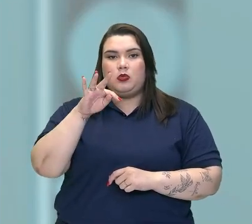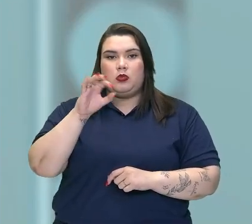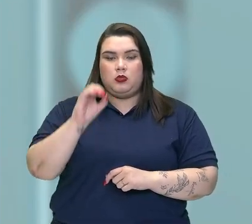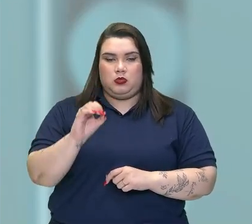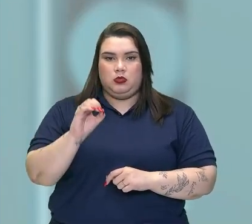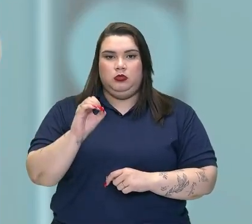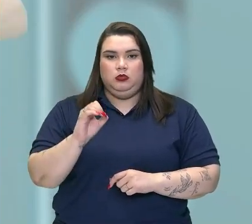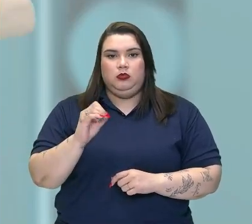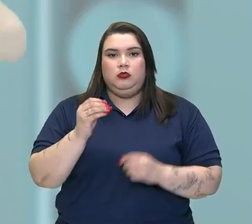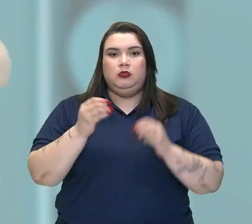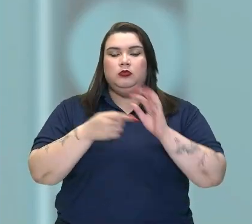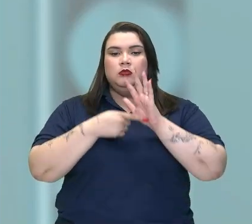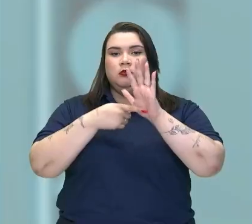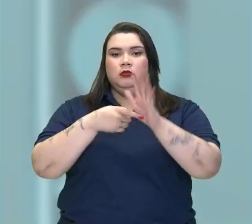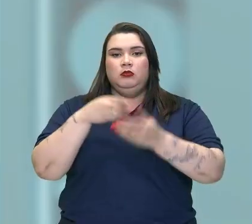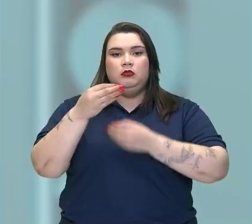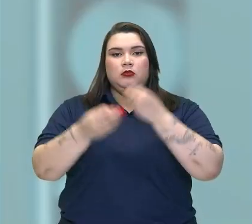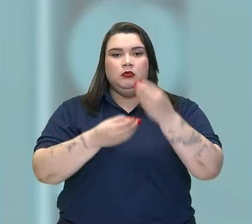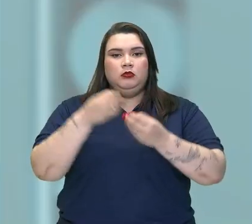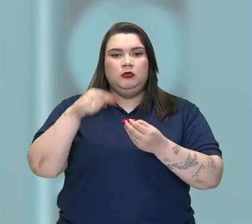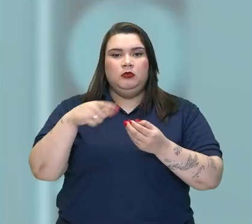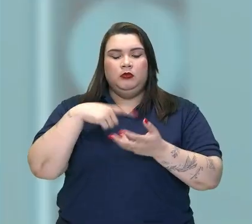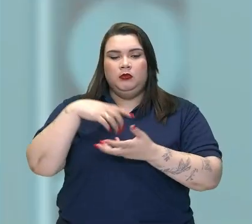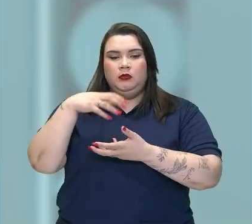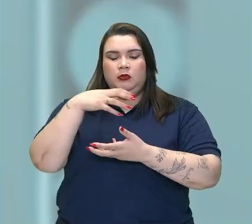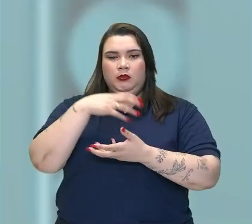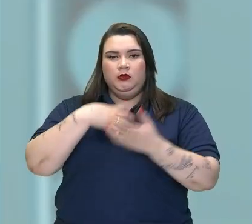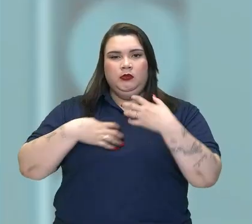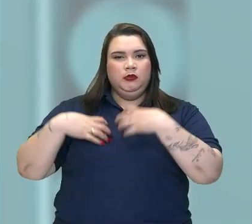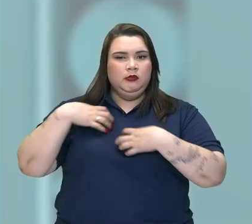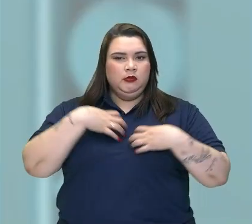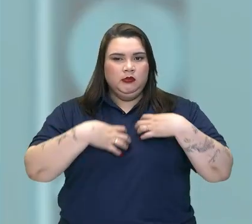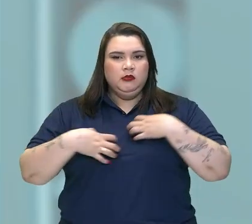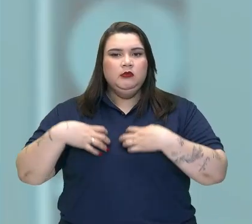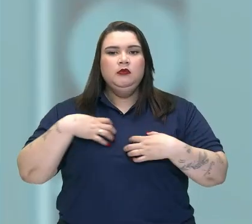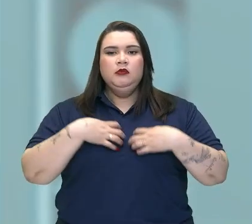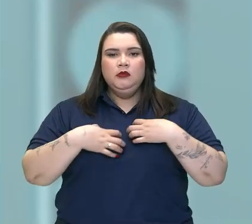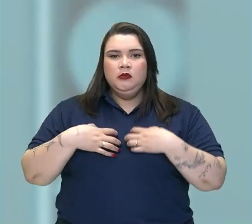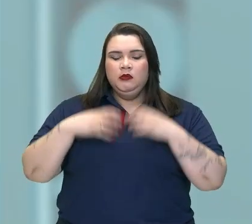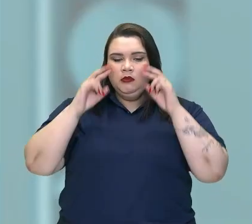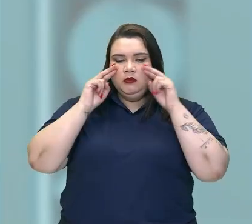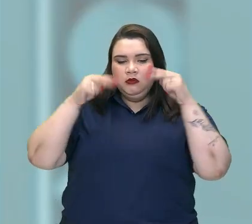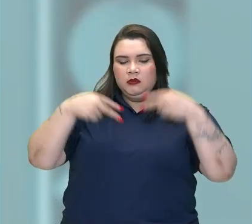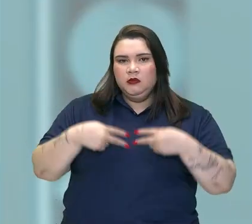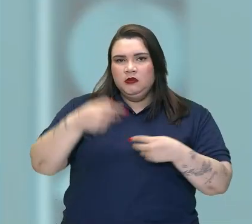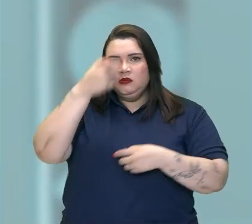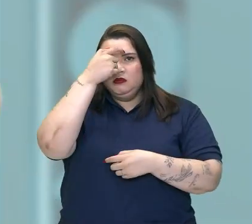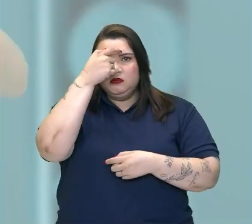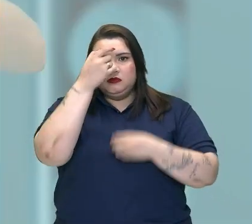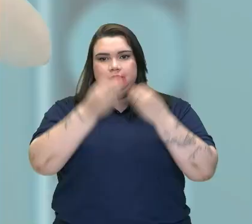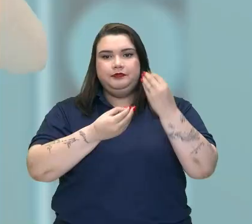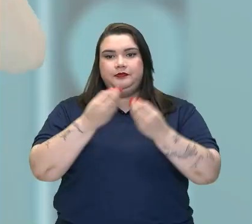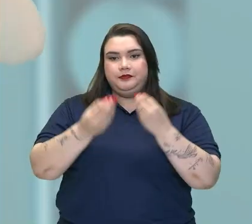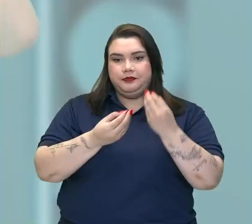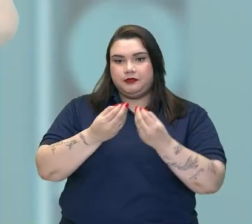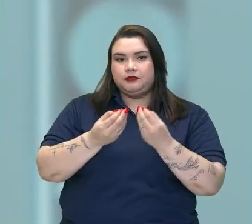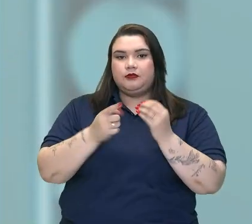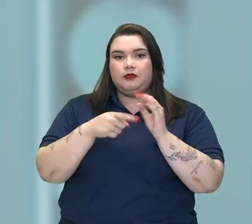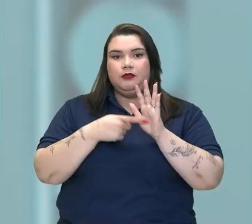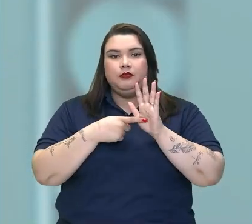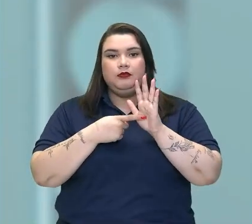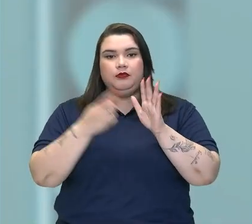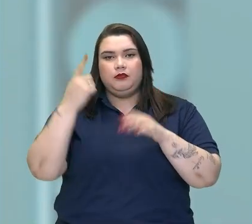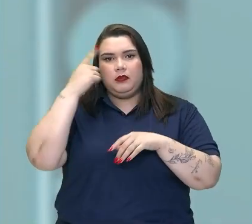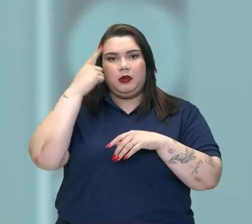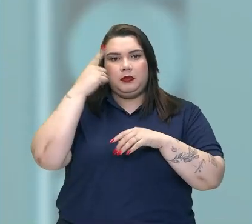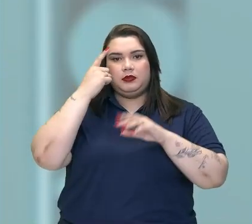vocês perceberem como que se dá essa questão do conflito existencial e esse fluxo de consciência, né? Que é você